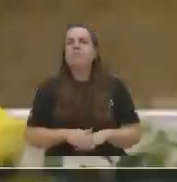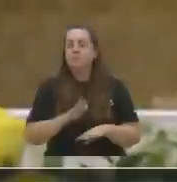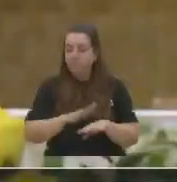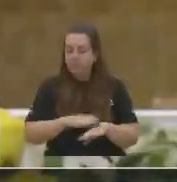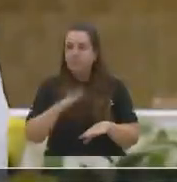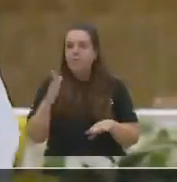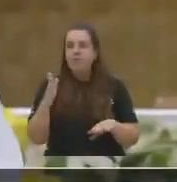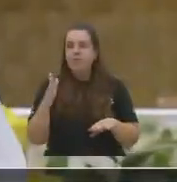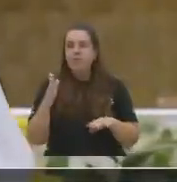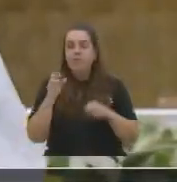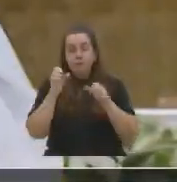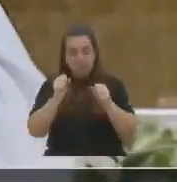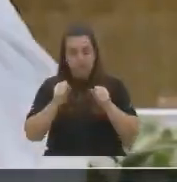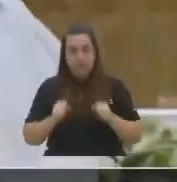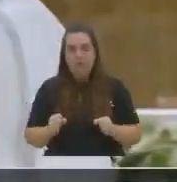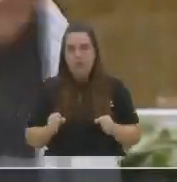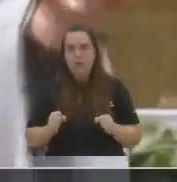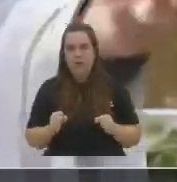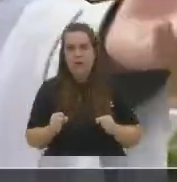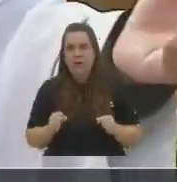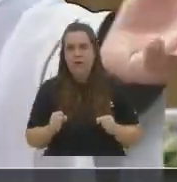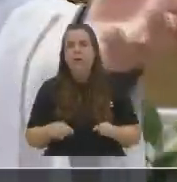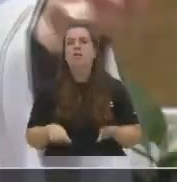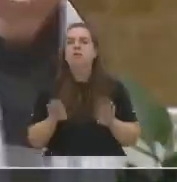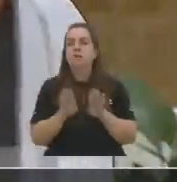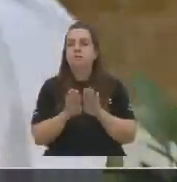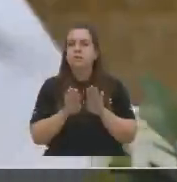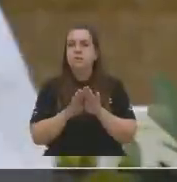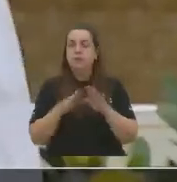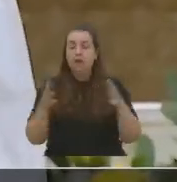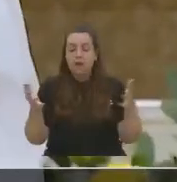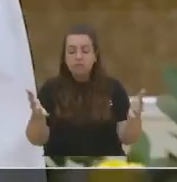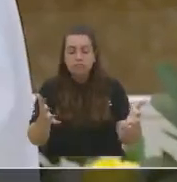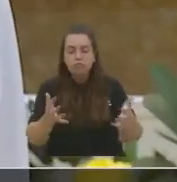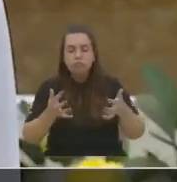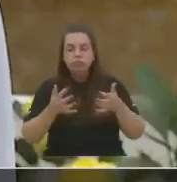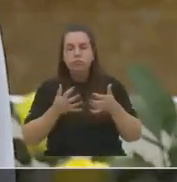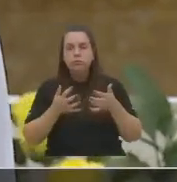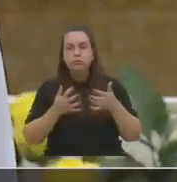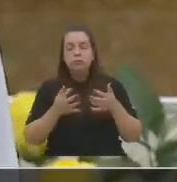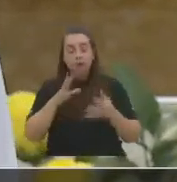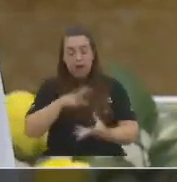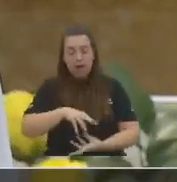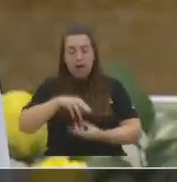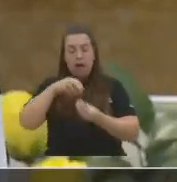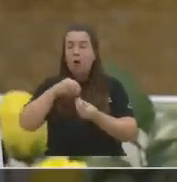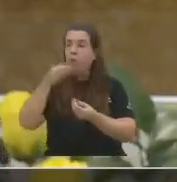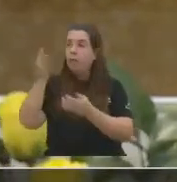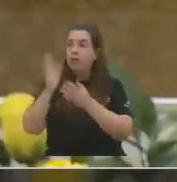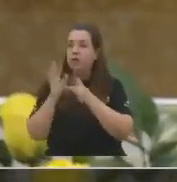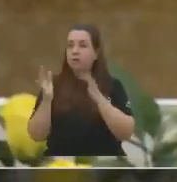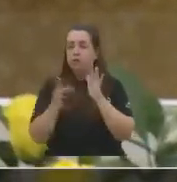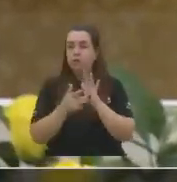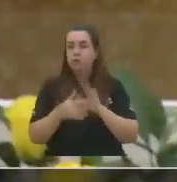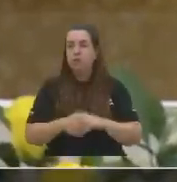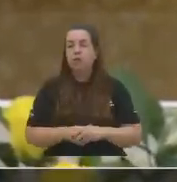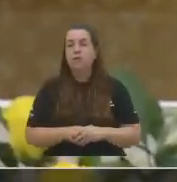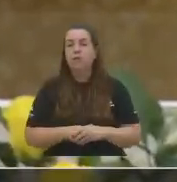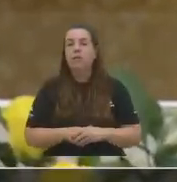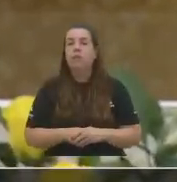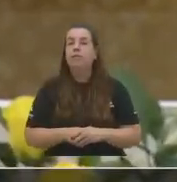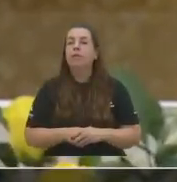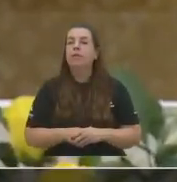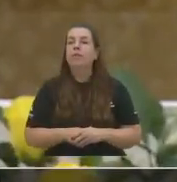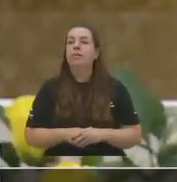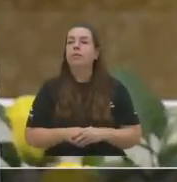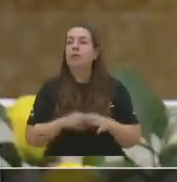mais potente em atrair almas para nosso Senhor Jesus Cristo, que